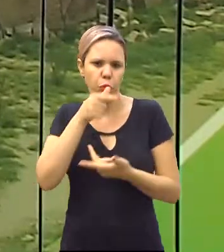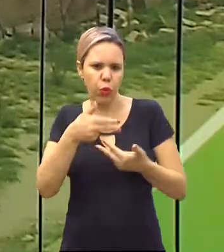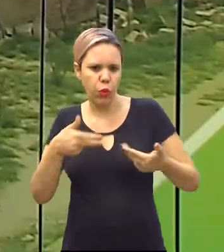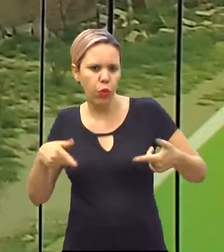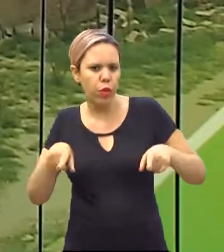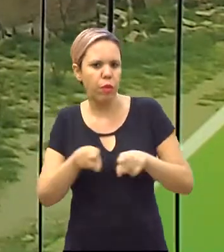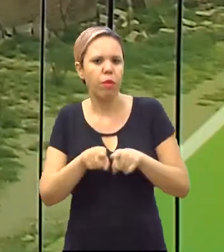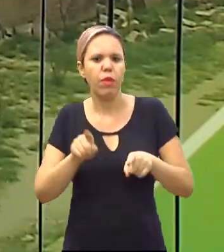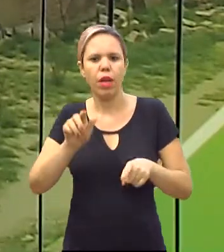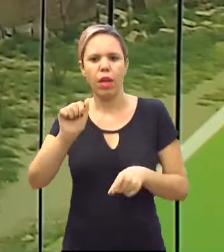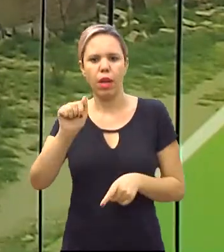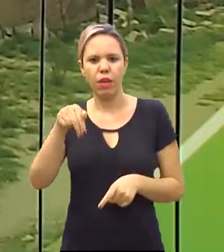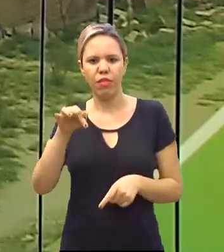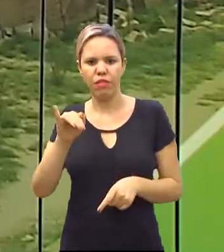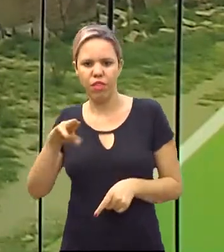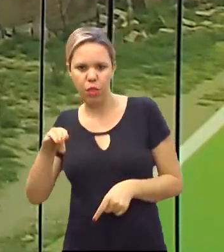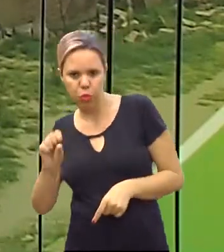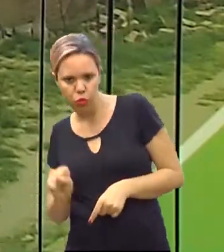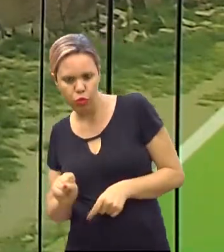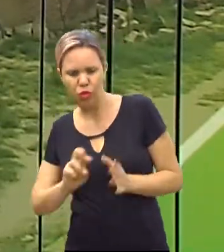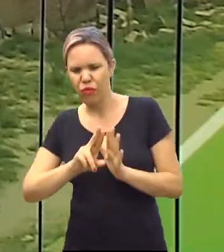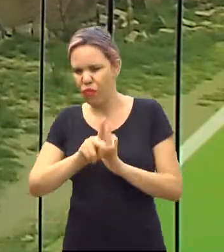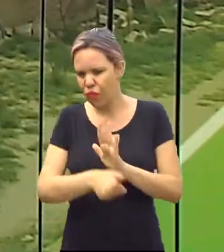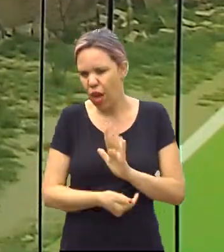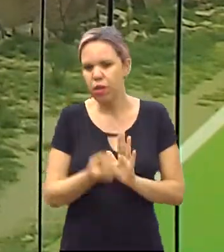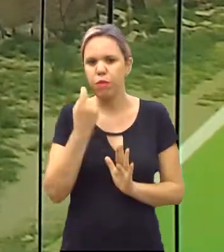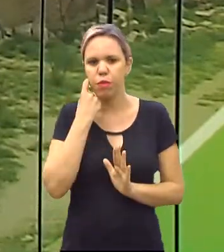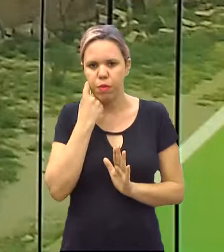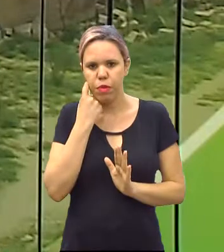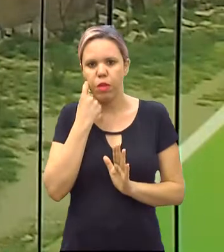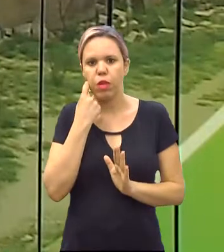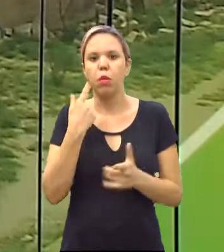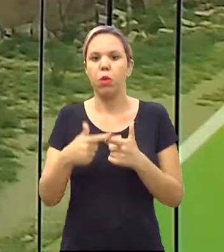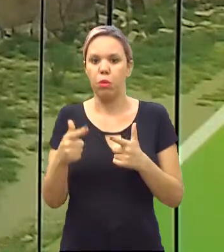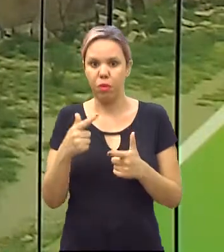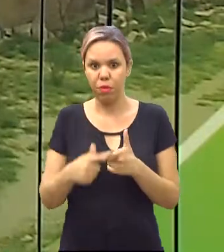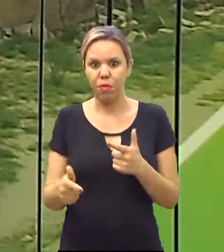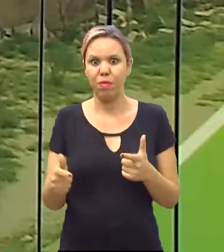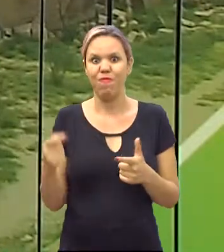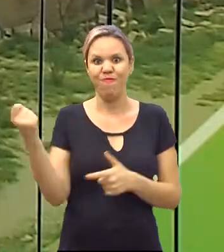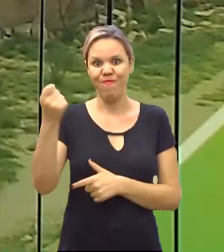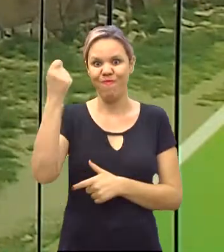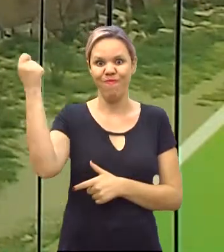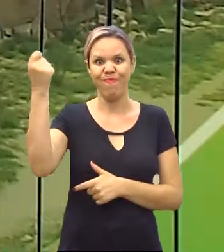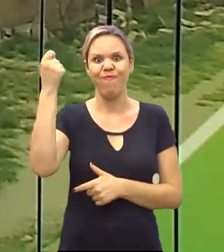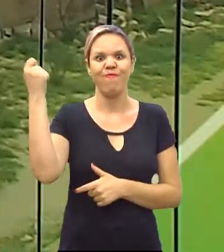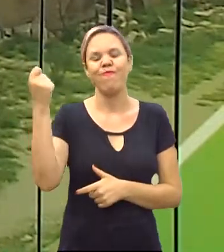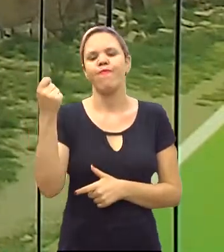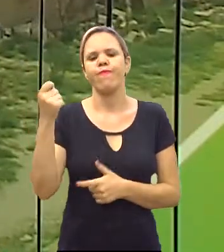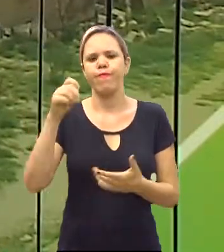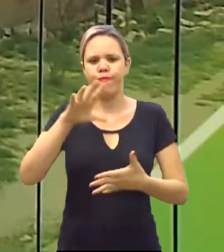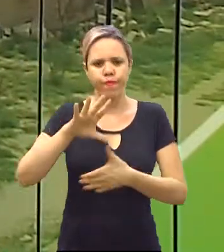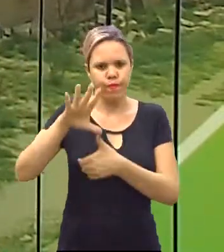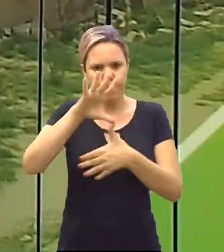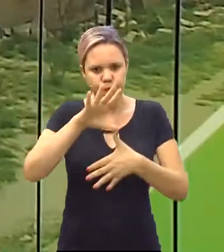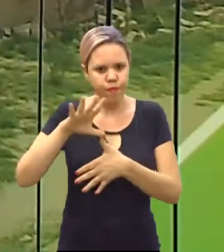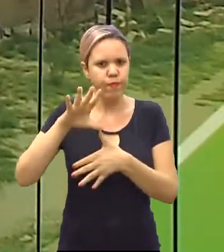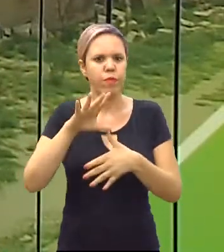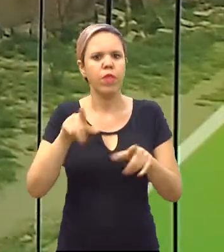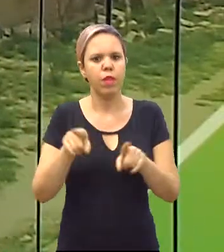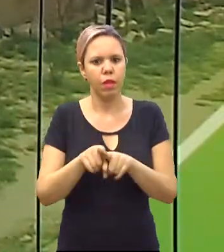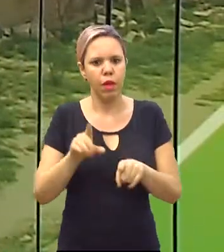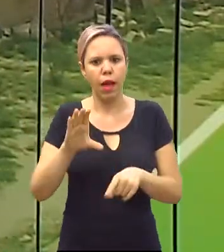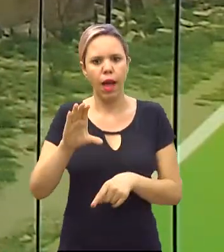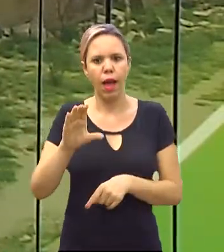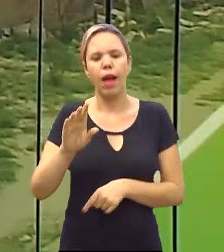pássaros, anfíbios, répteis e peixes. E a situação é ainda mais grave na América Latina e